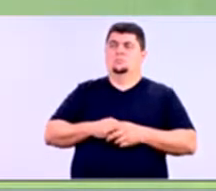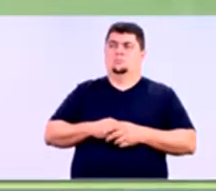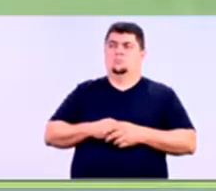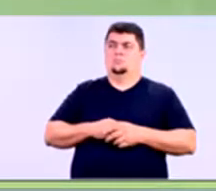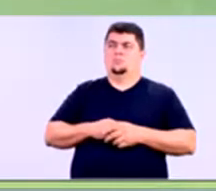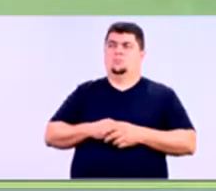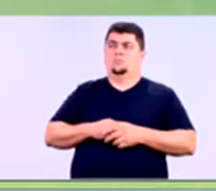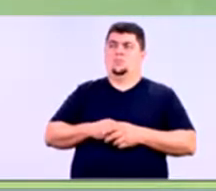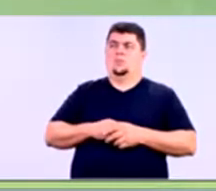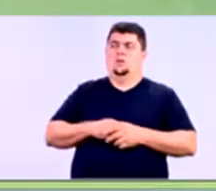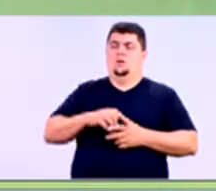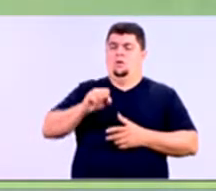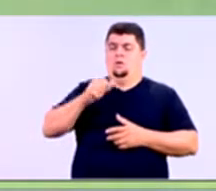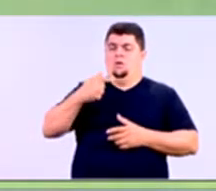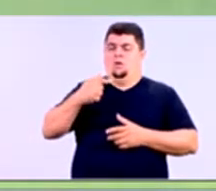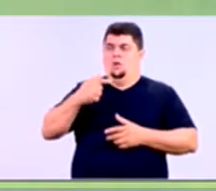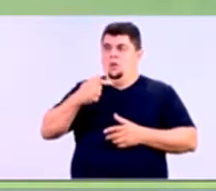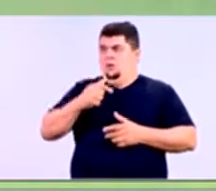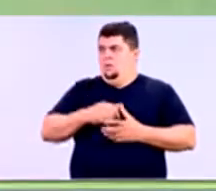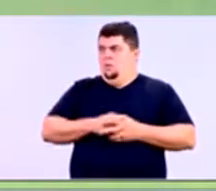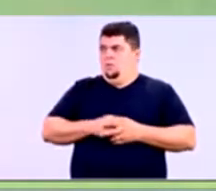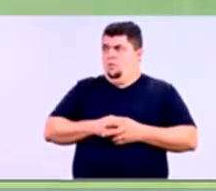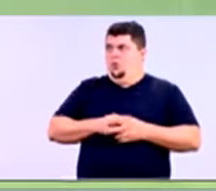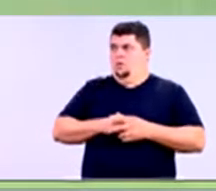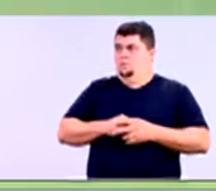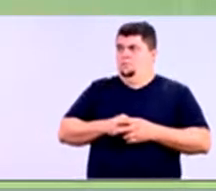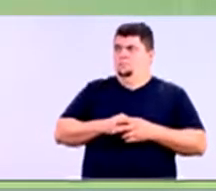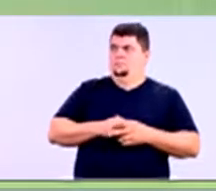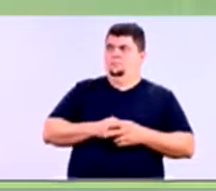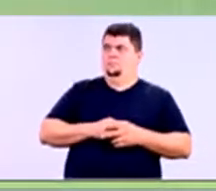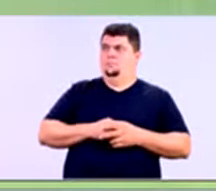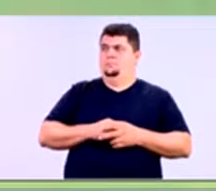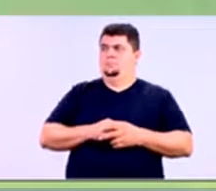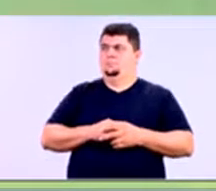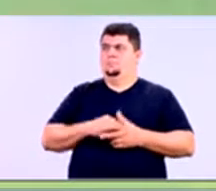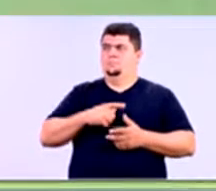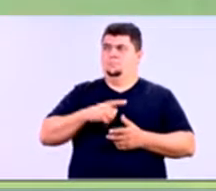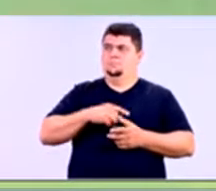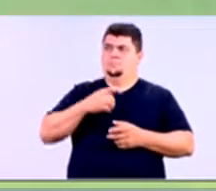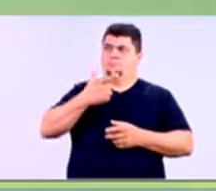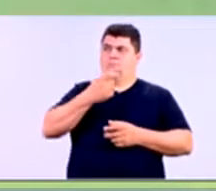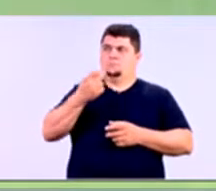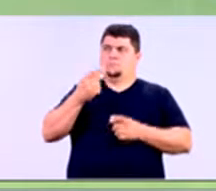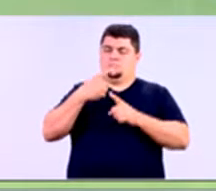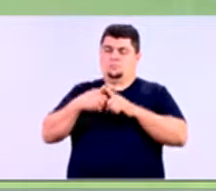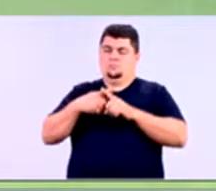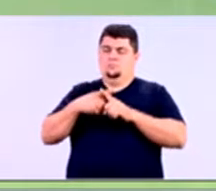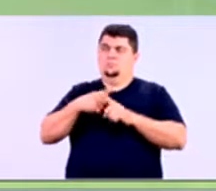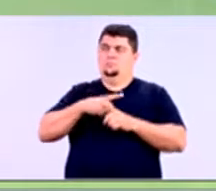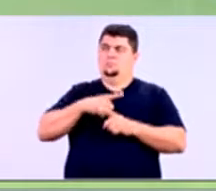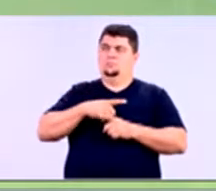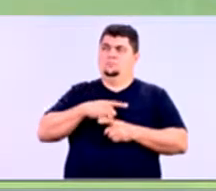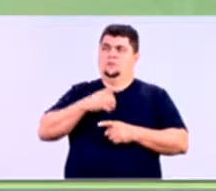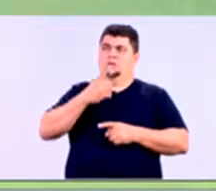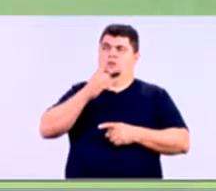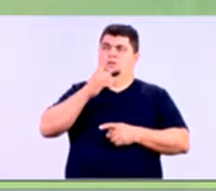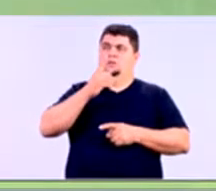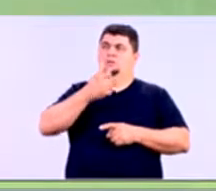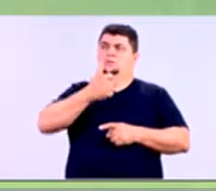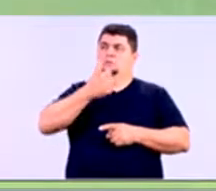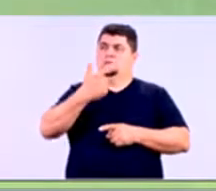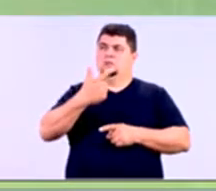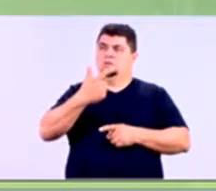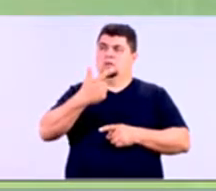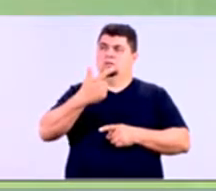em 87. Como eu já tinha os meus 200 multiplicando, então deu